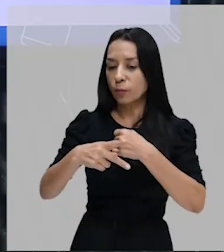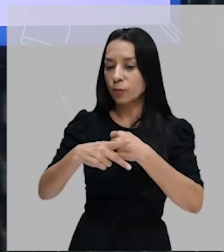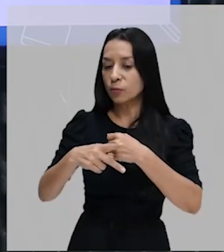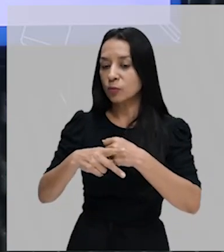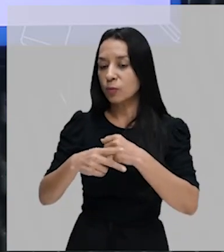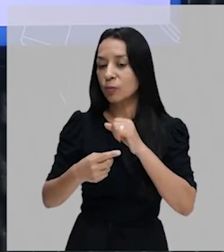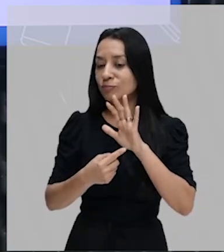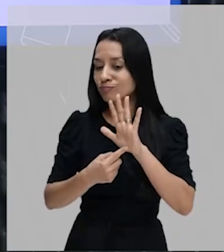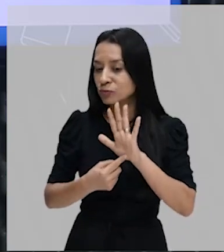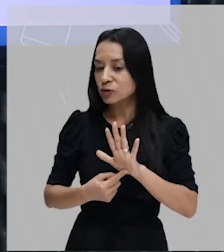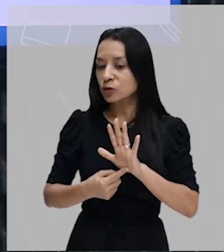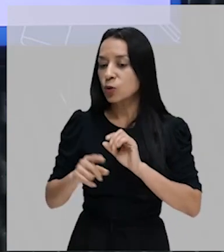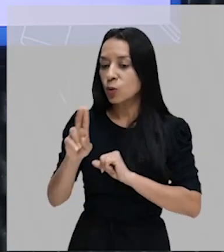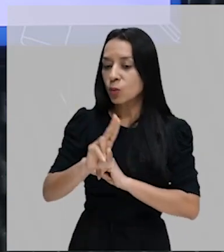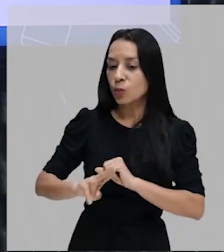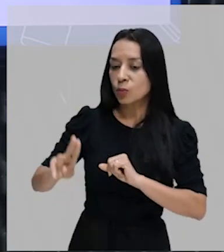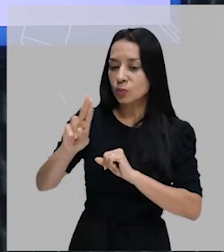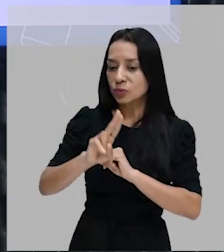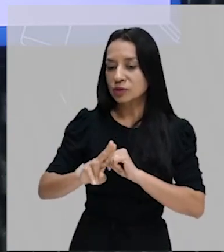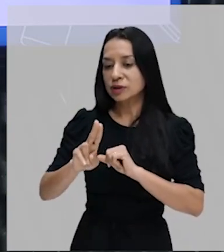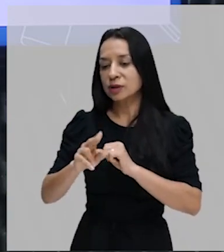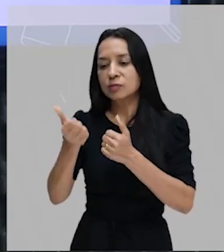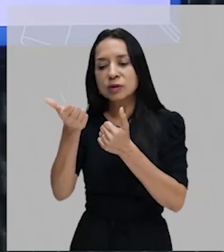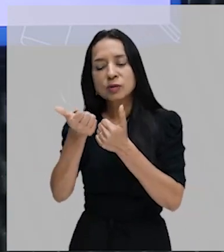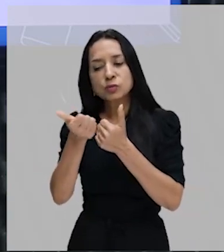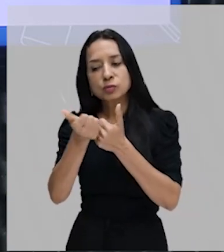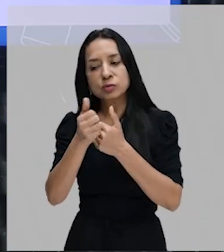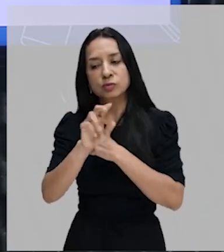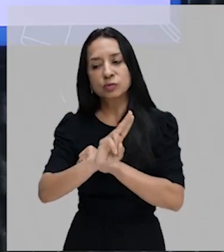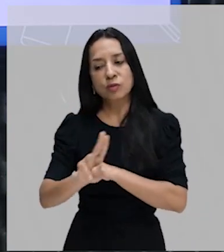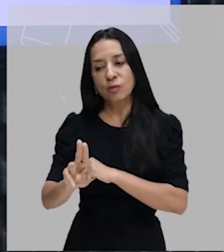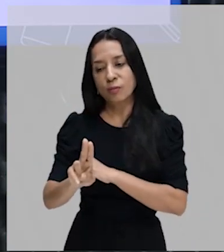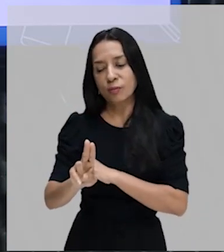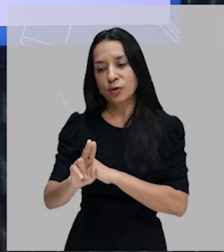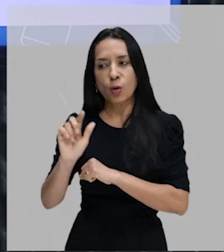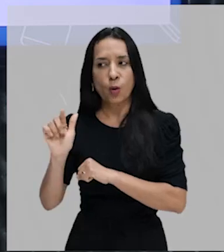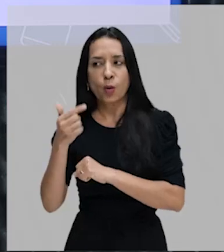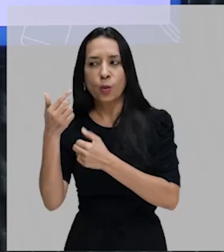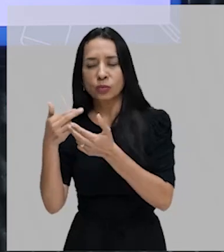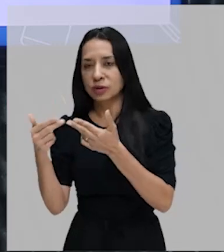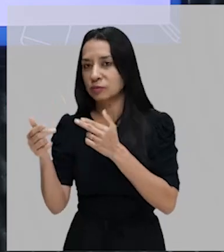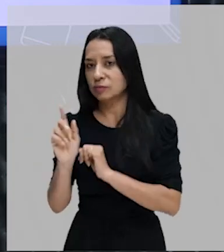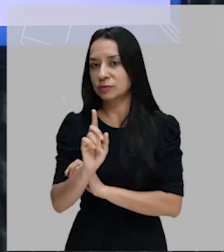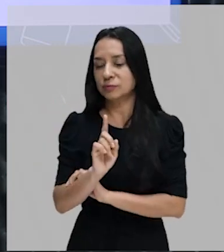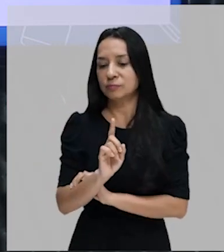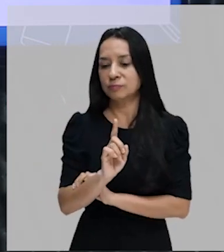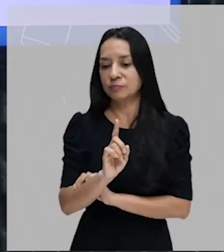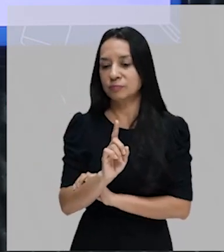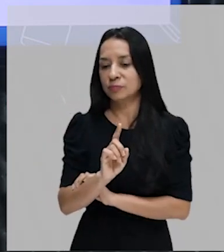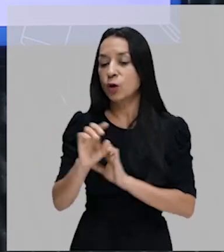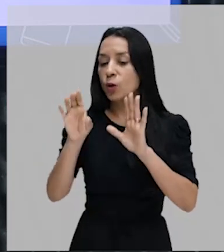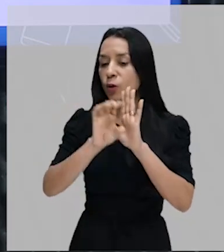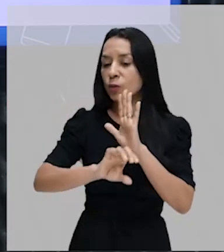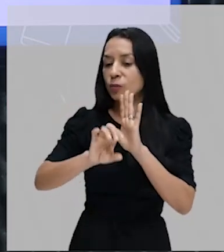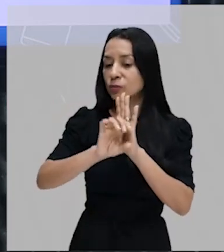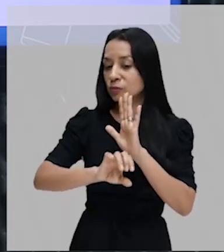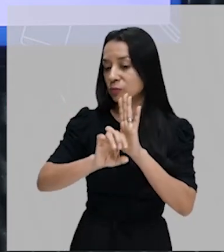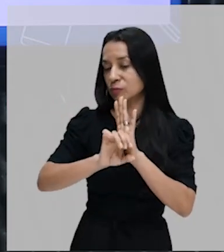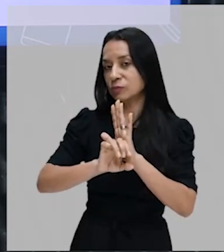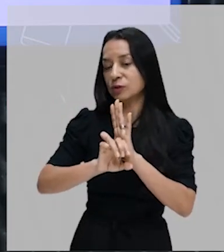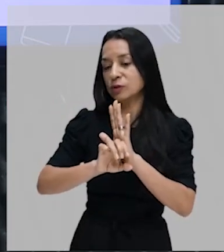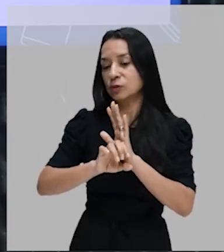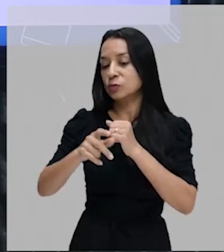substituir nome. Ah, não é para substituir outra coisa? Qual é o conceito de pronome? Substituir o